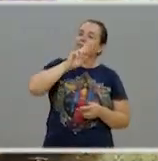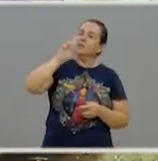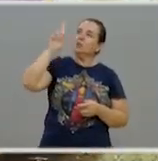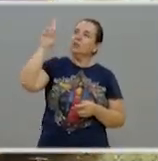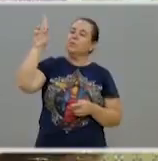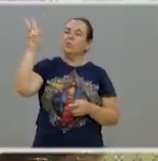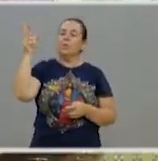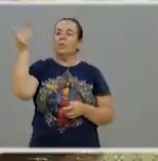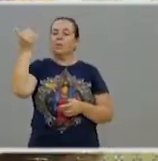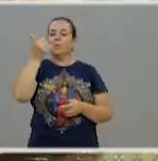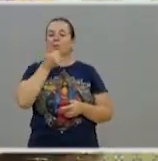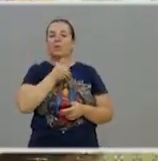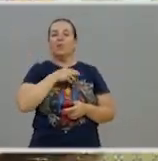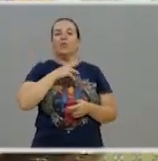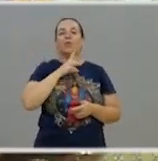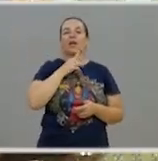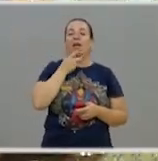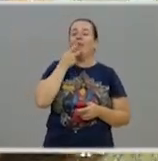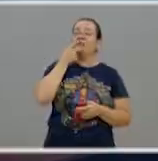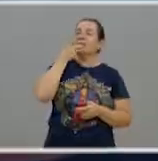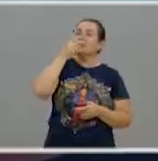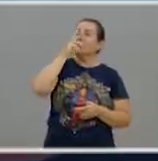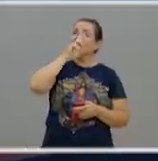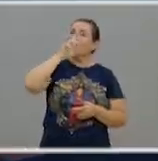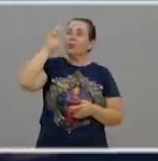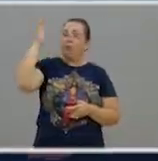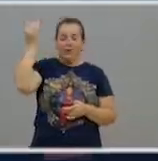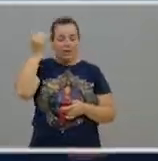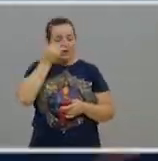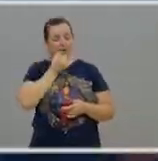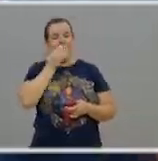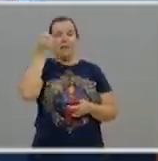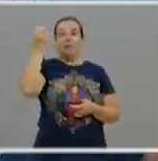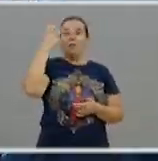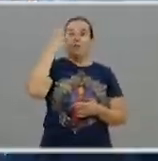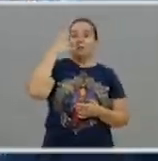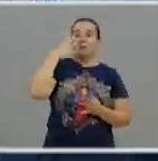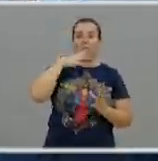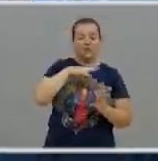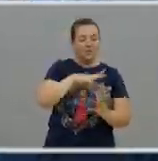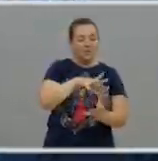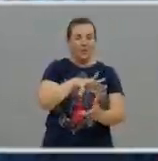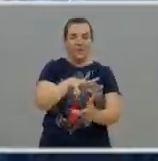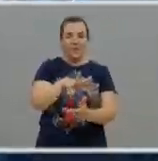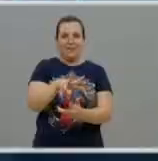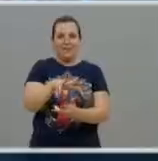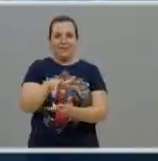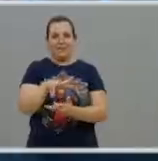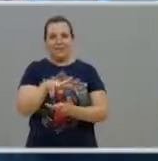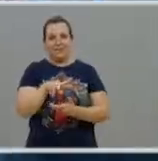Fala, Senhor, fala, Senhor, és luz da